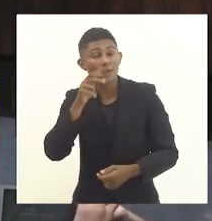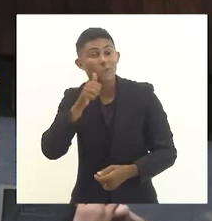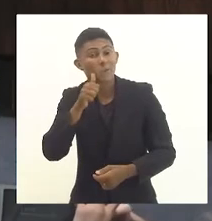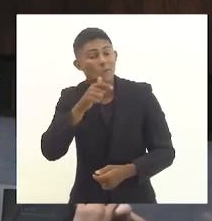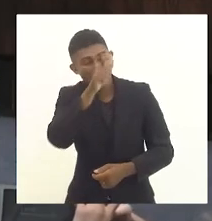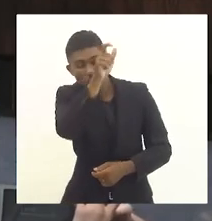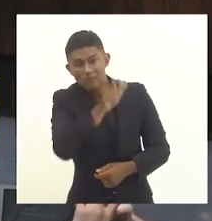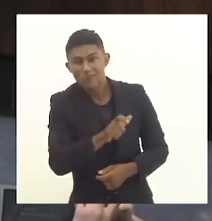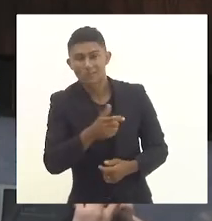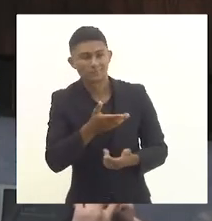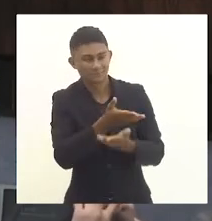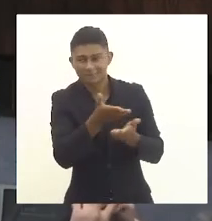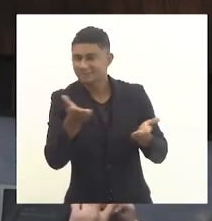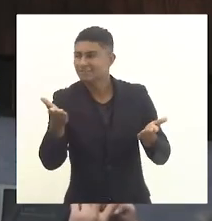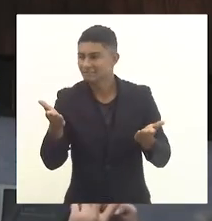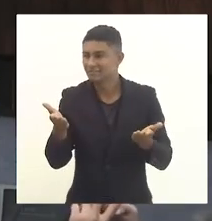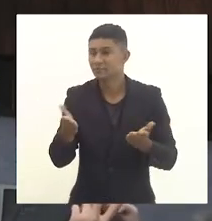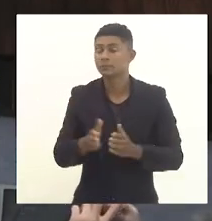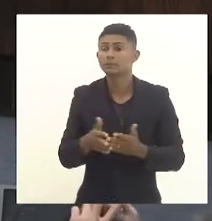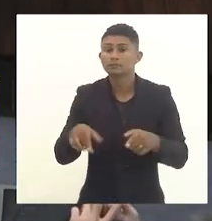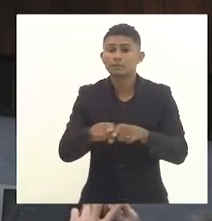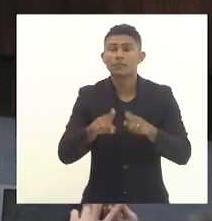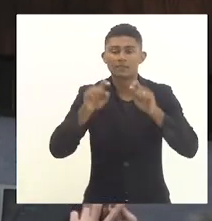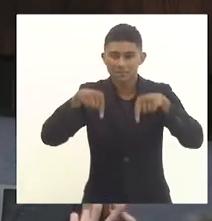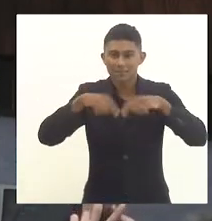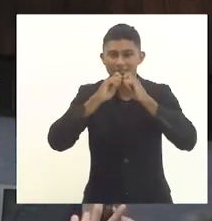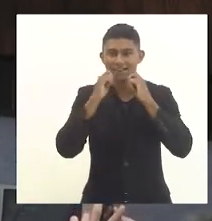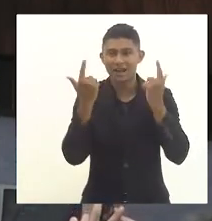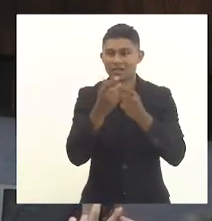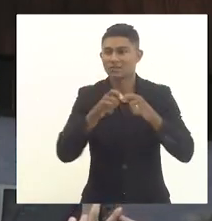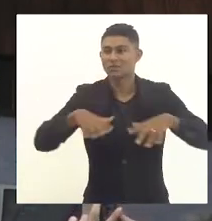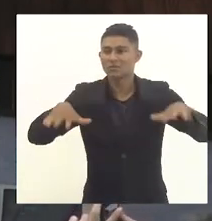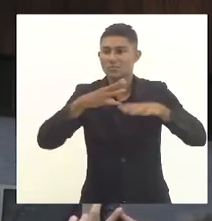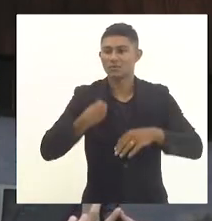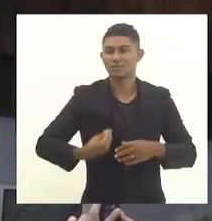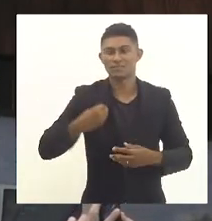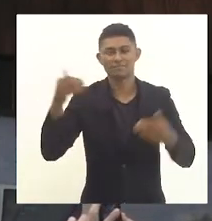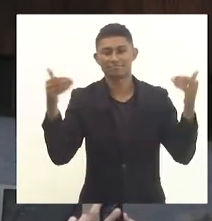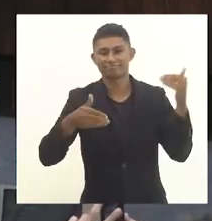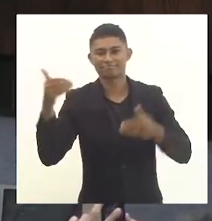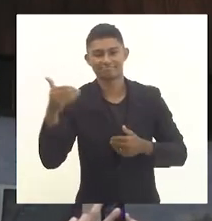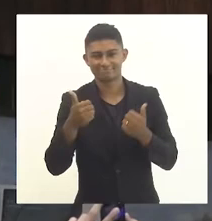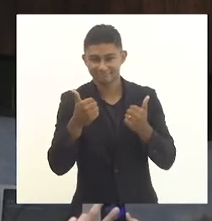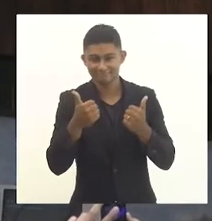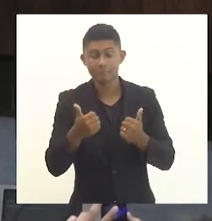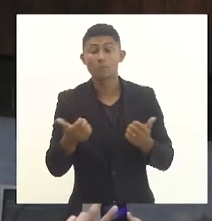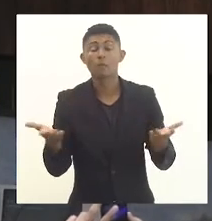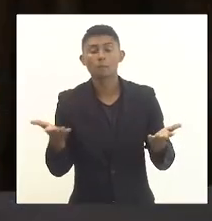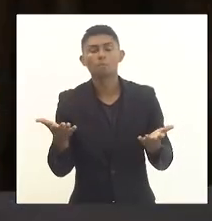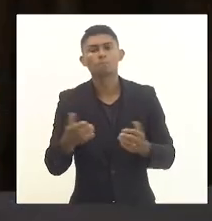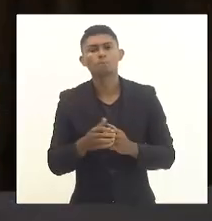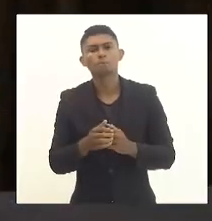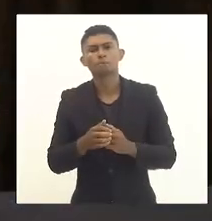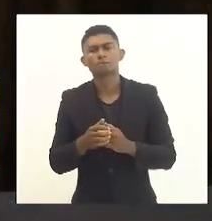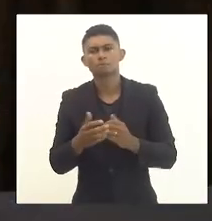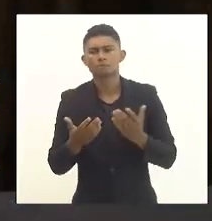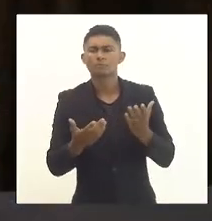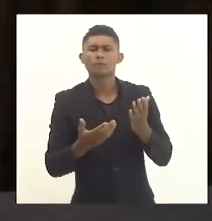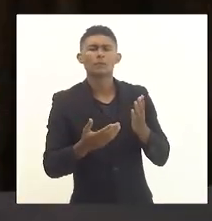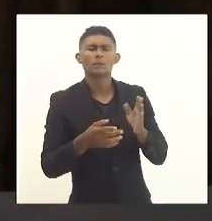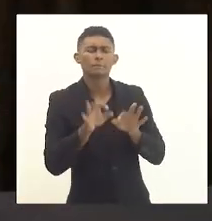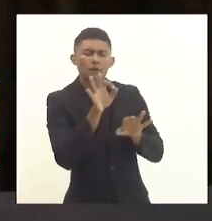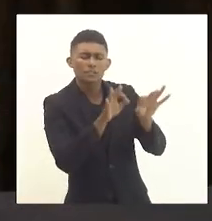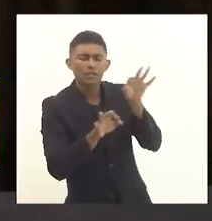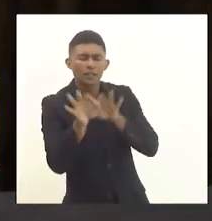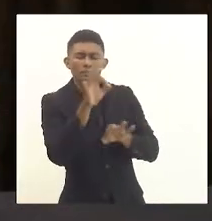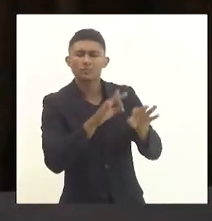componentes que estão aqui na Assembleia hoje. Então, a ideia do projeto é um projeto que use, como o